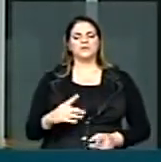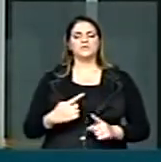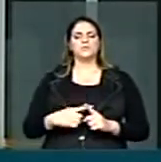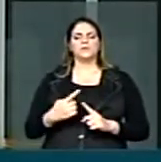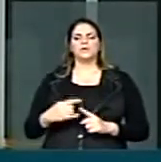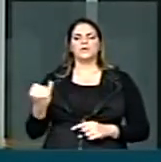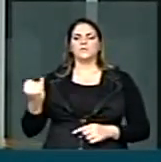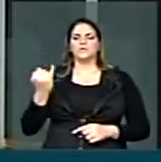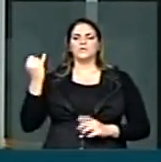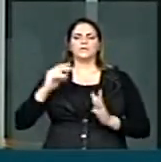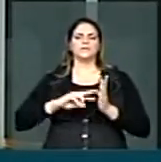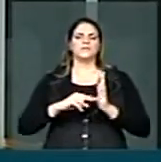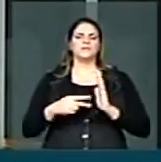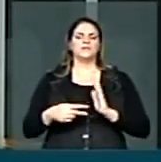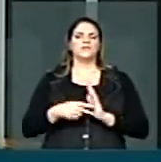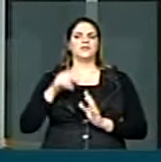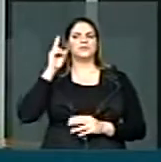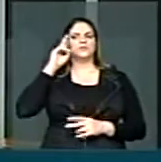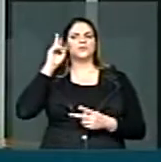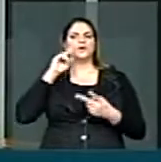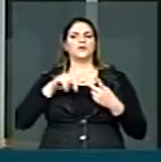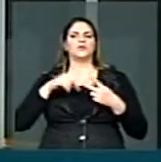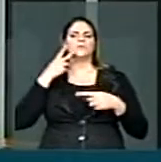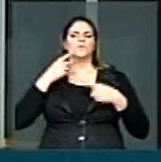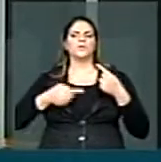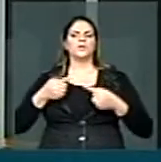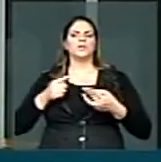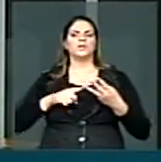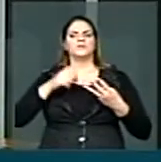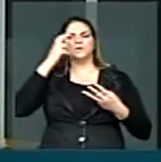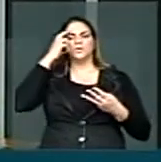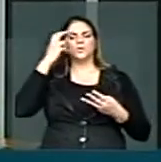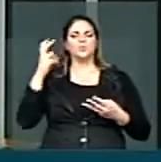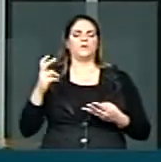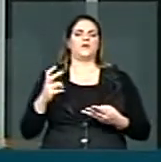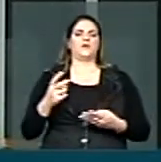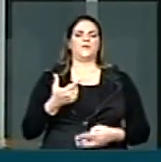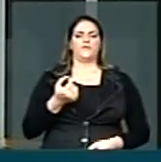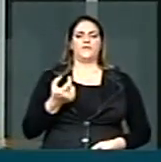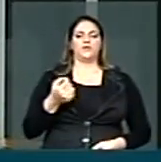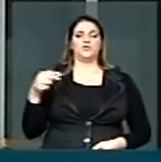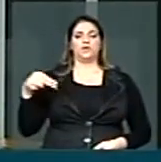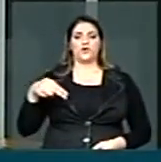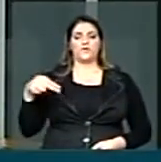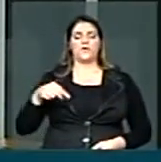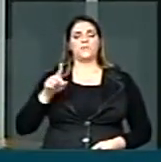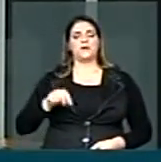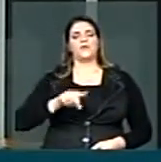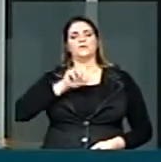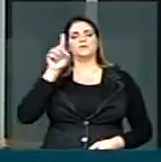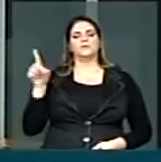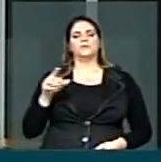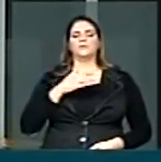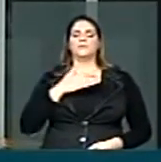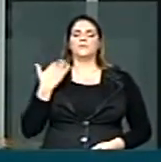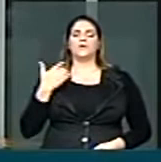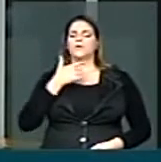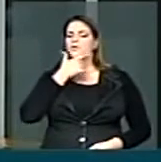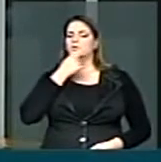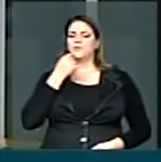significa histórica, política e culturalmente. O 20 de novembro foi escolhido por ser o dia da morte do